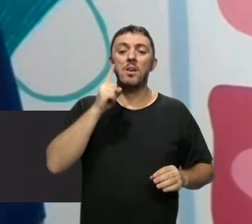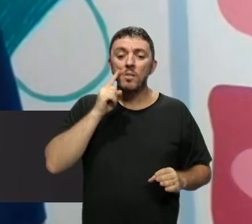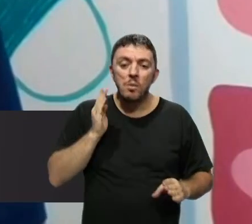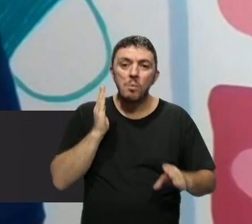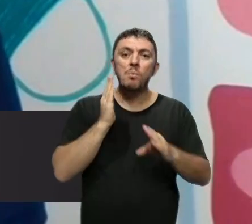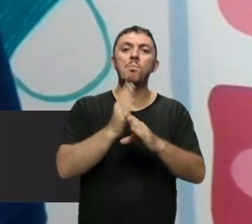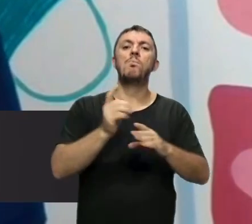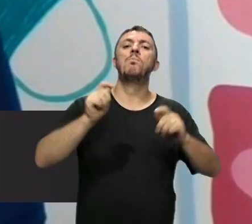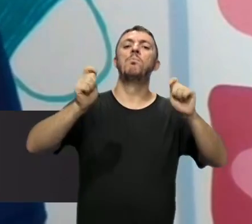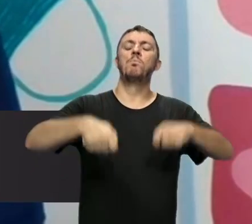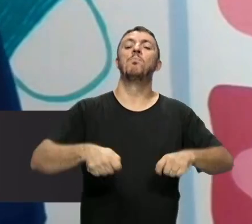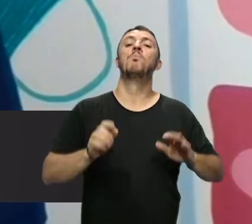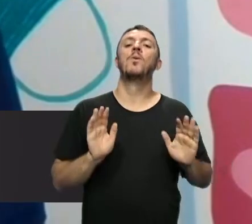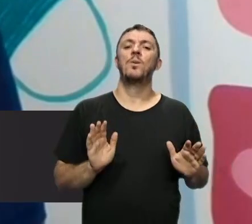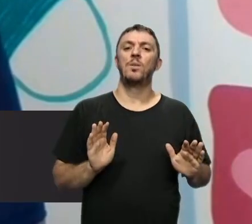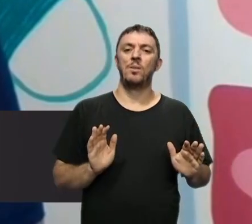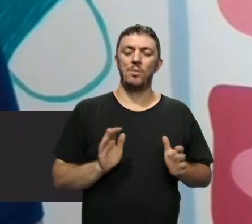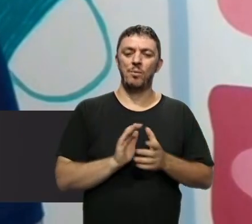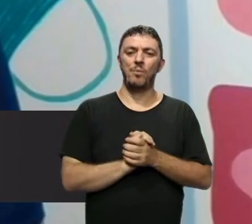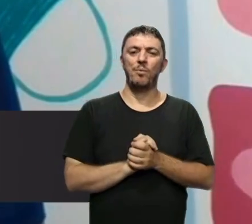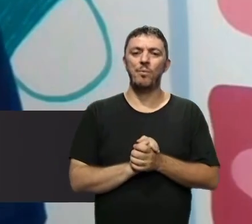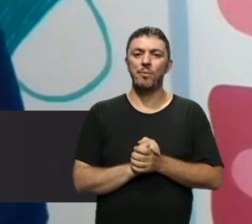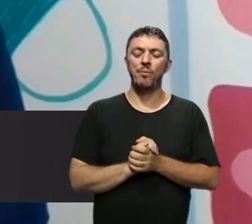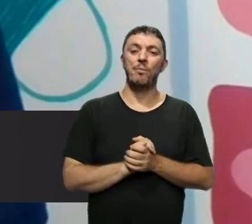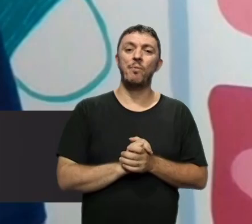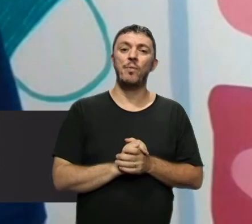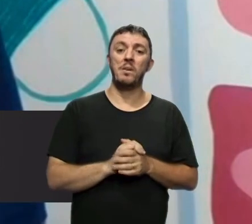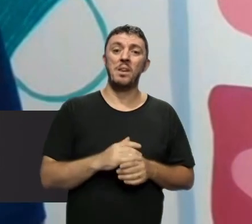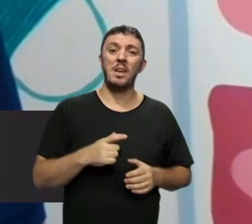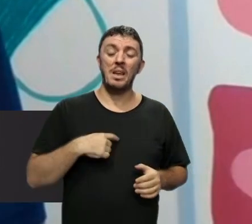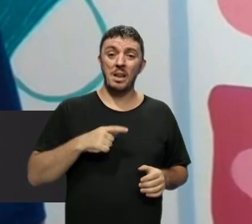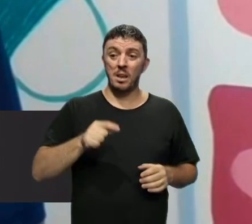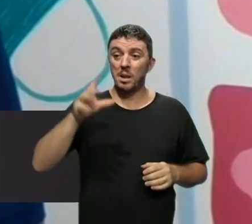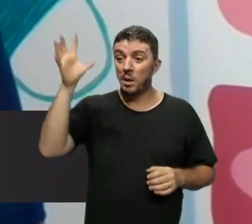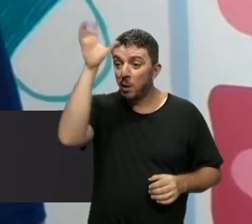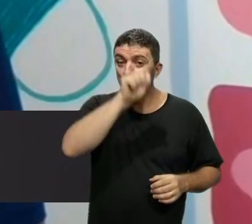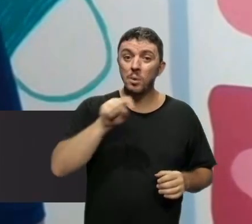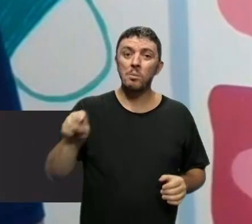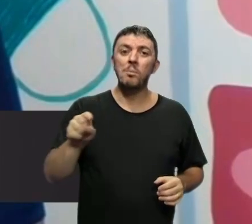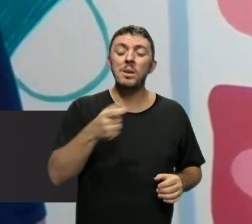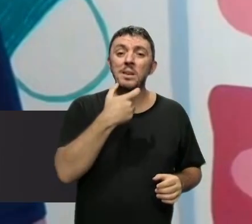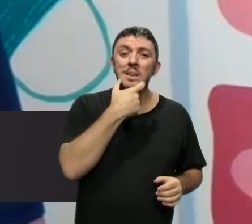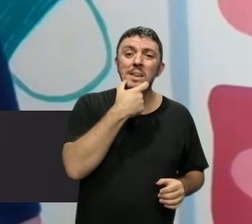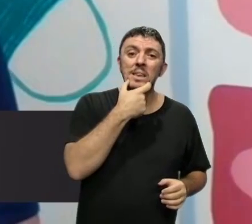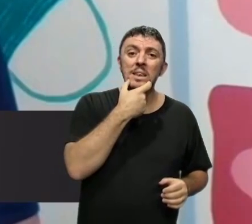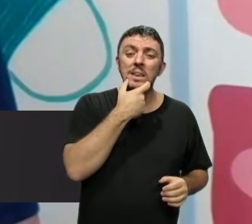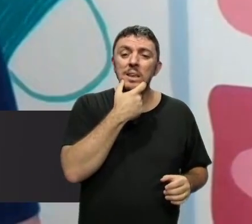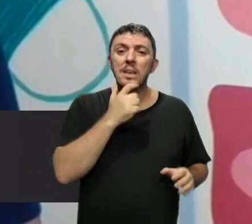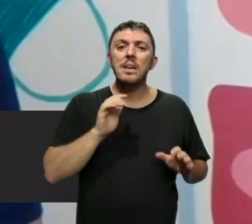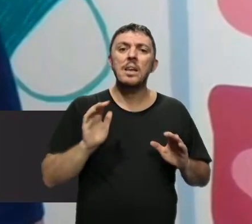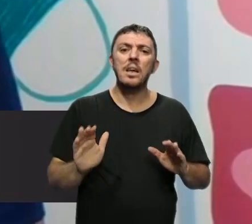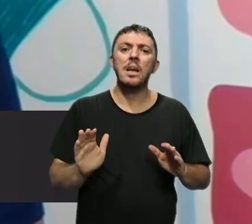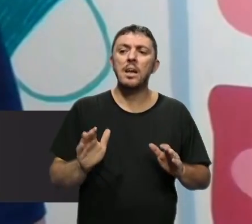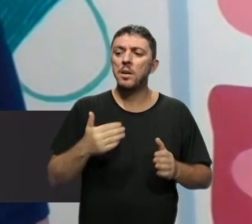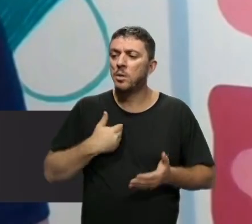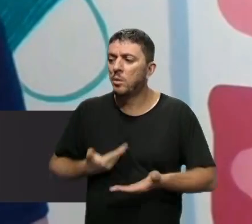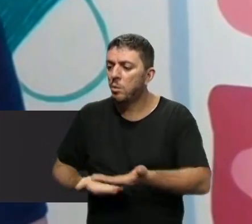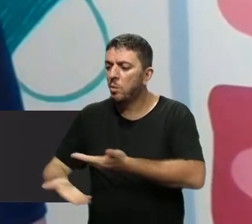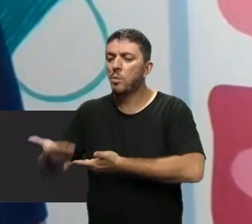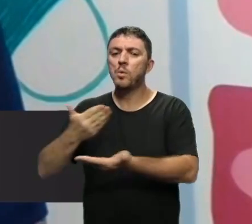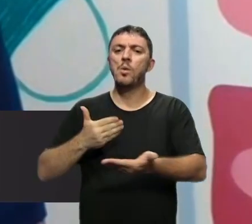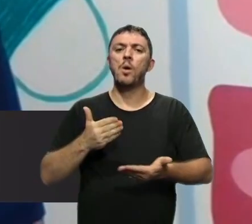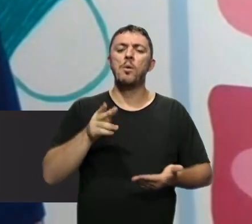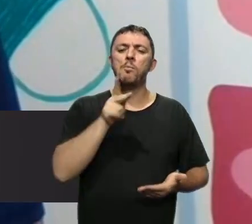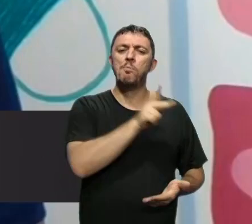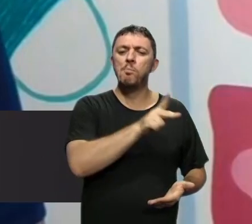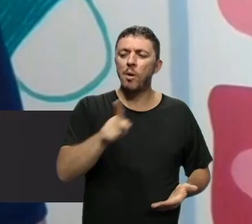possibilidade. Uma das coisas que eu aprendi na Inglaterra e que foi muito importante para mim foi justamente essa troca entre as professoras. Então,